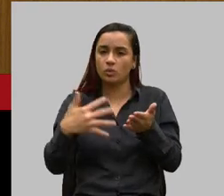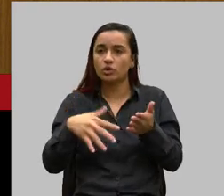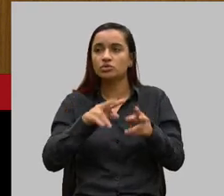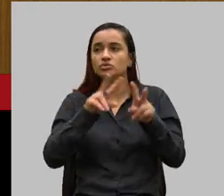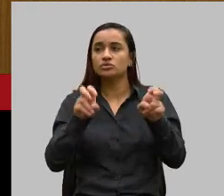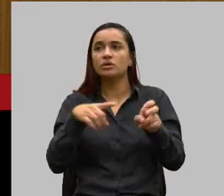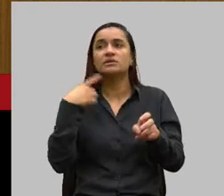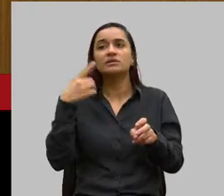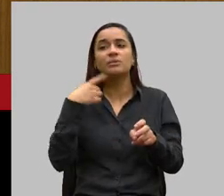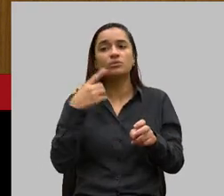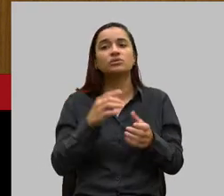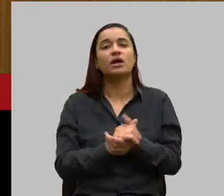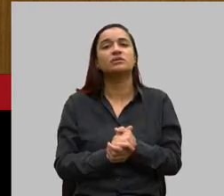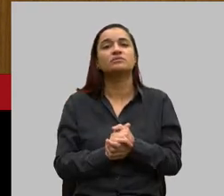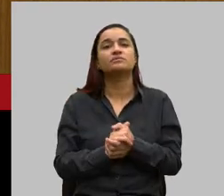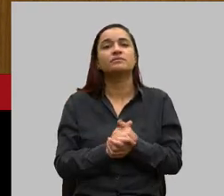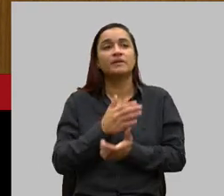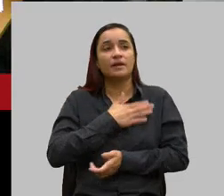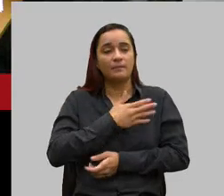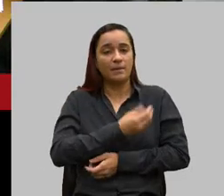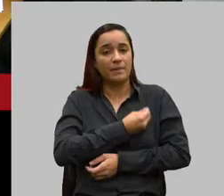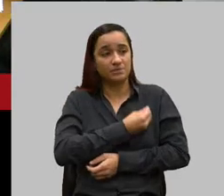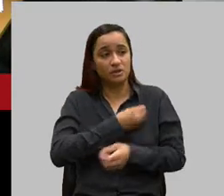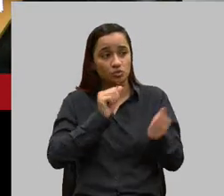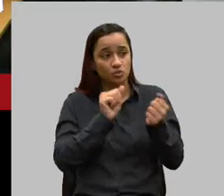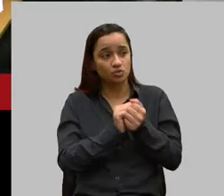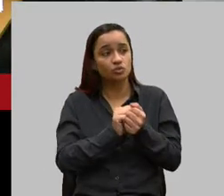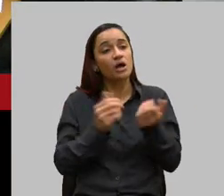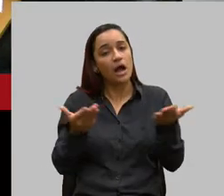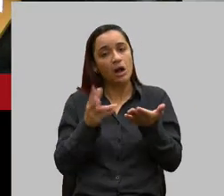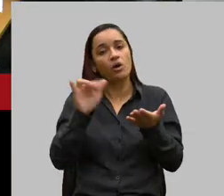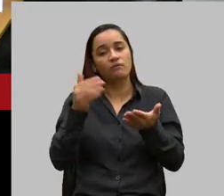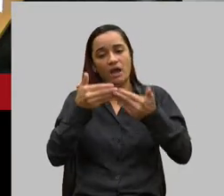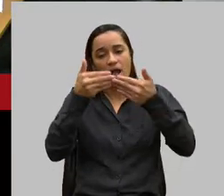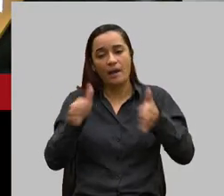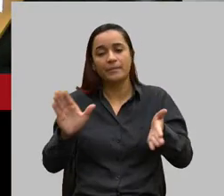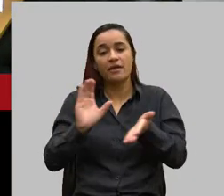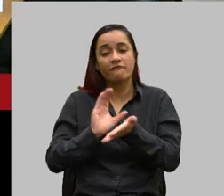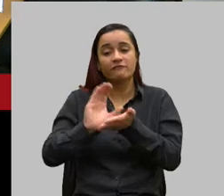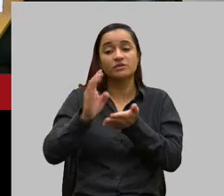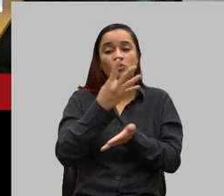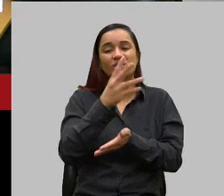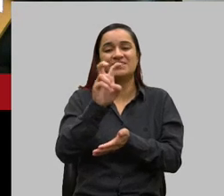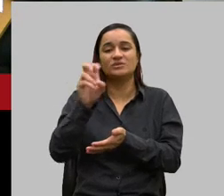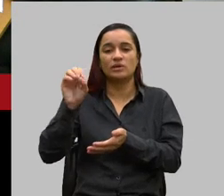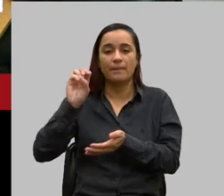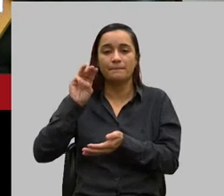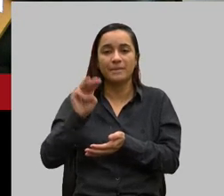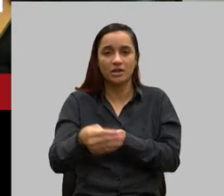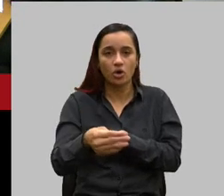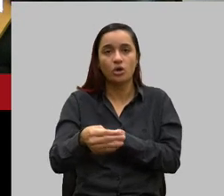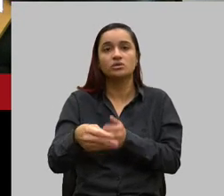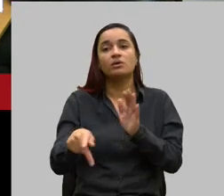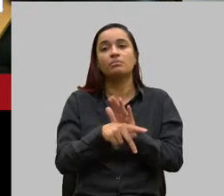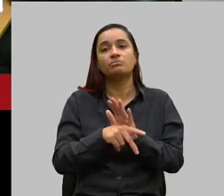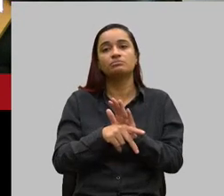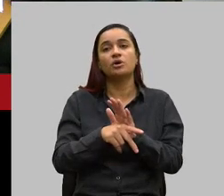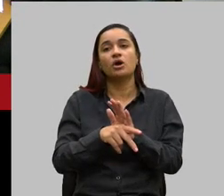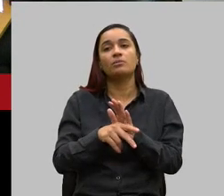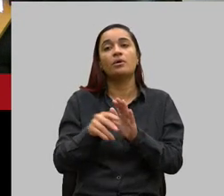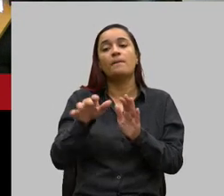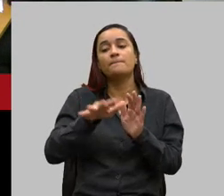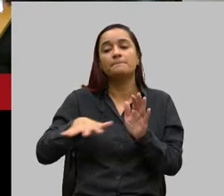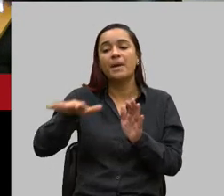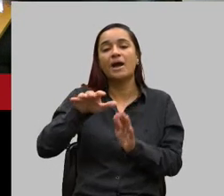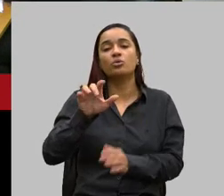leonilo de bolsa com a minha participação e que vai haver agora um investimento de mais de 45 milhões na regularização fundiária do bairro Glória que